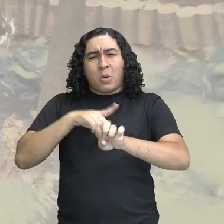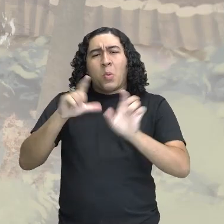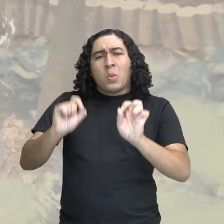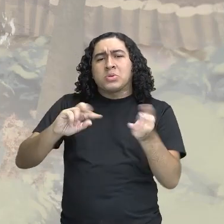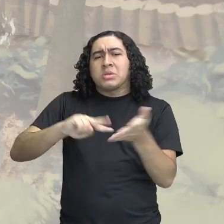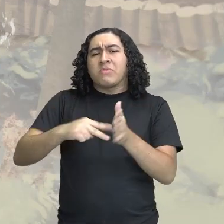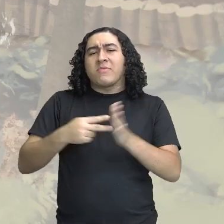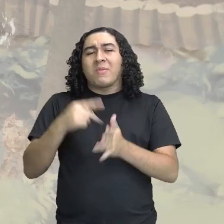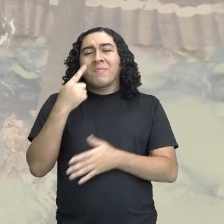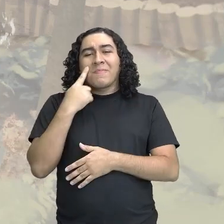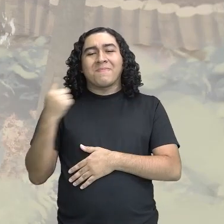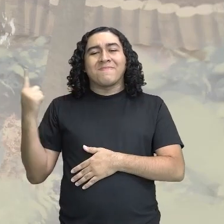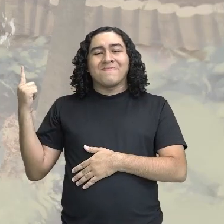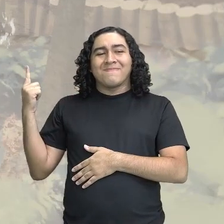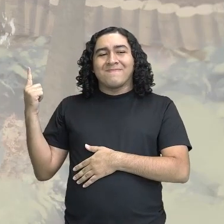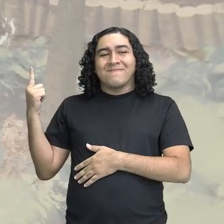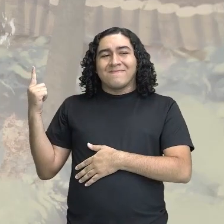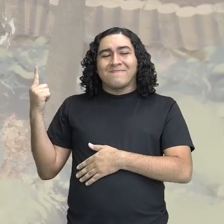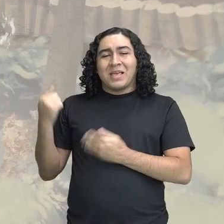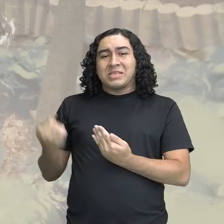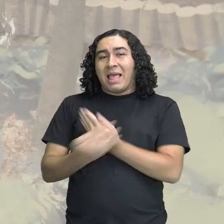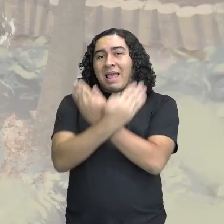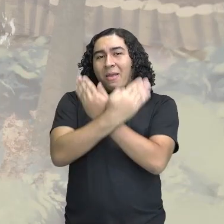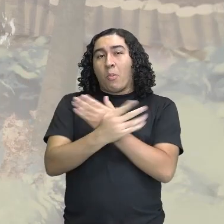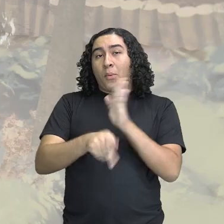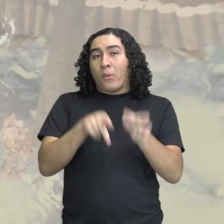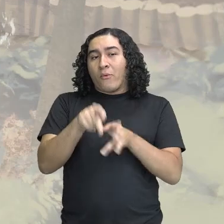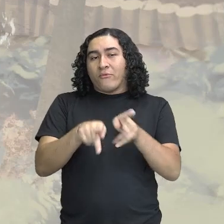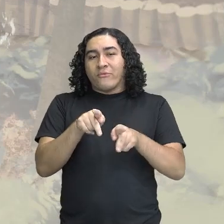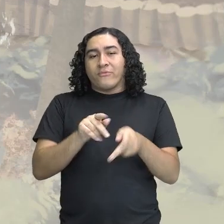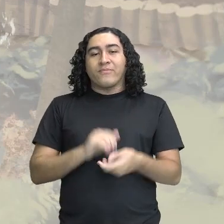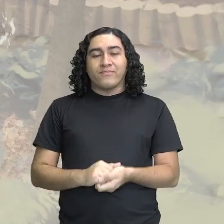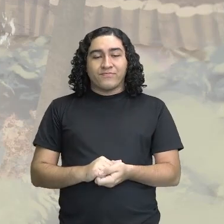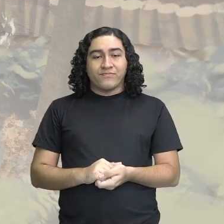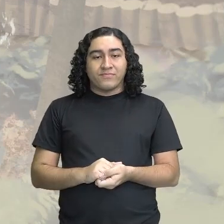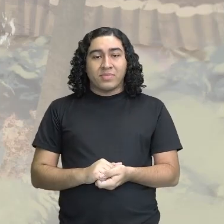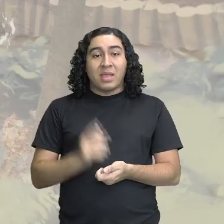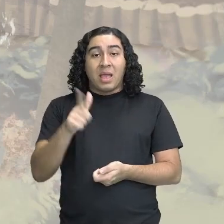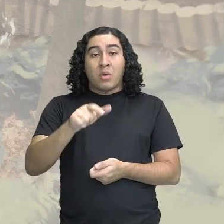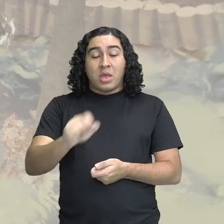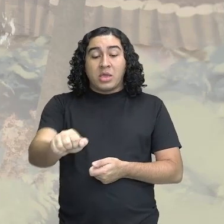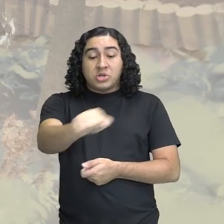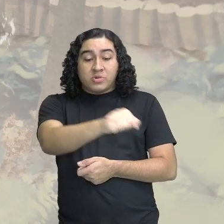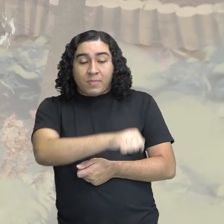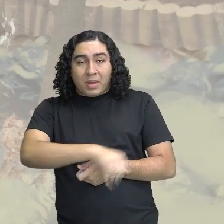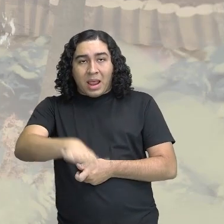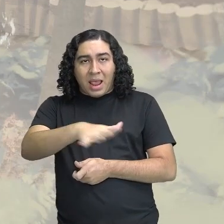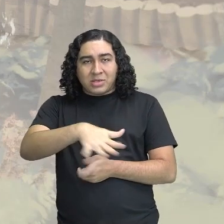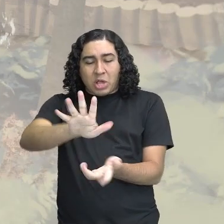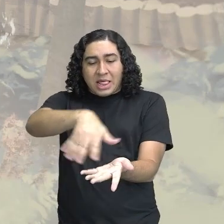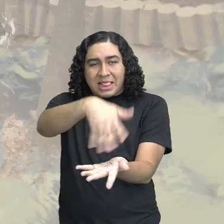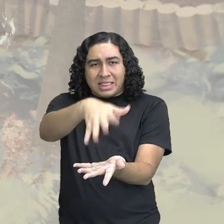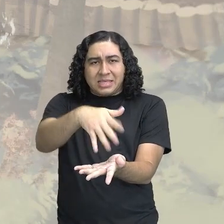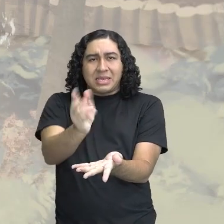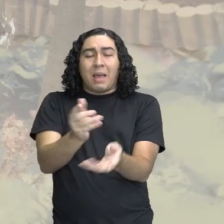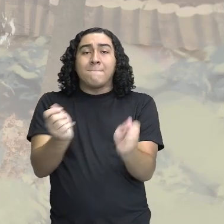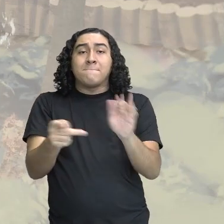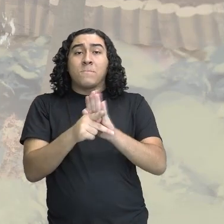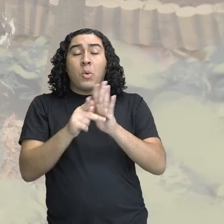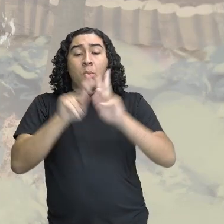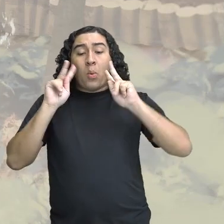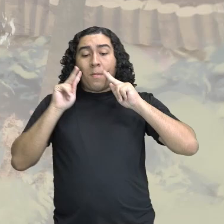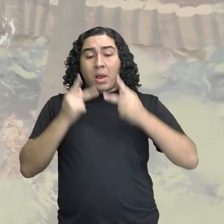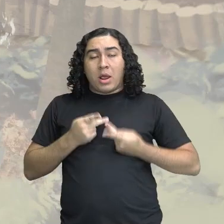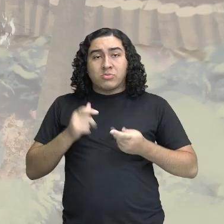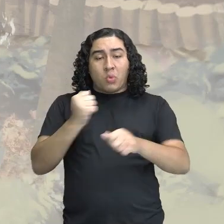chinampas? Azteca. Então, as chinampas, pessoal, elas são ilhas artificiais que foram criadas